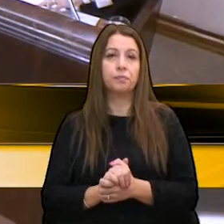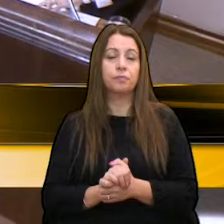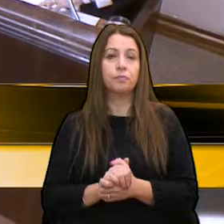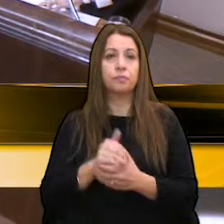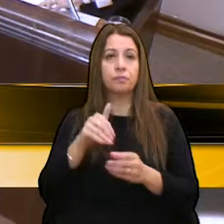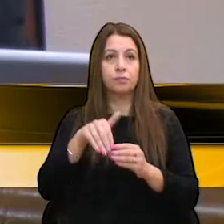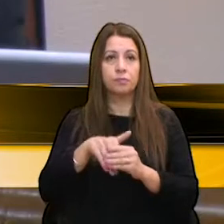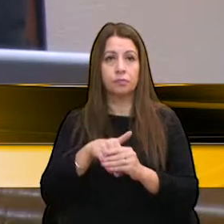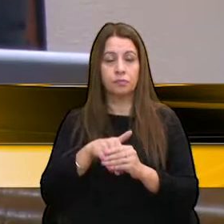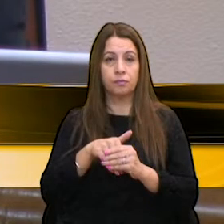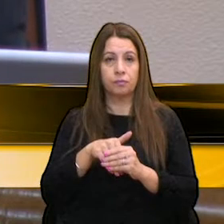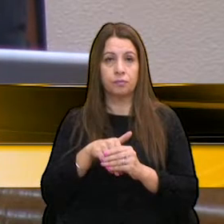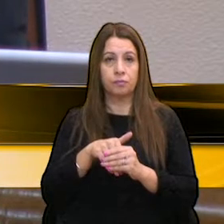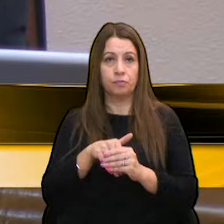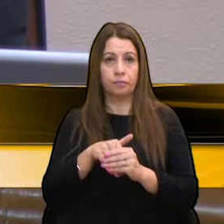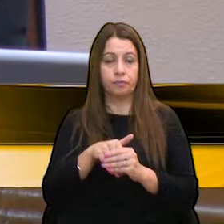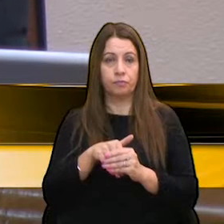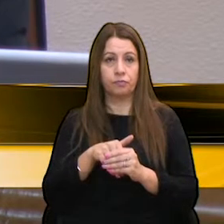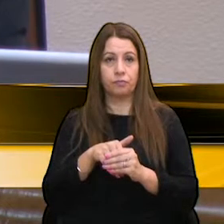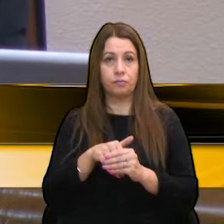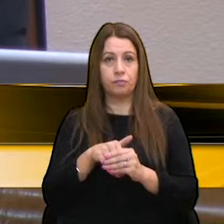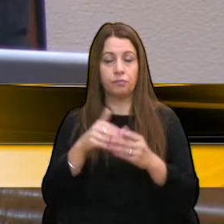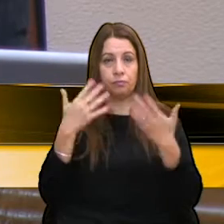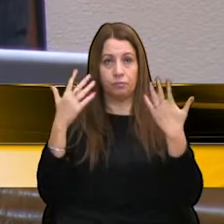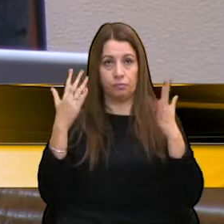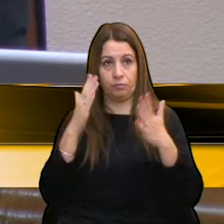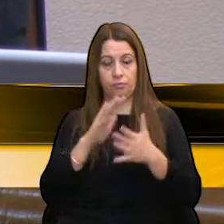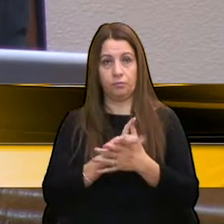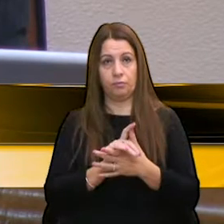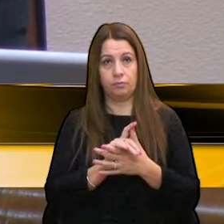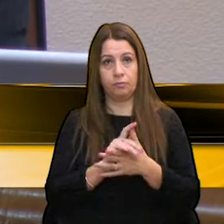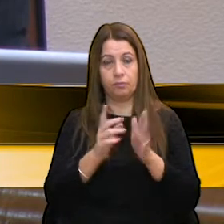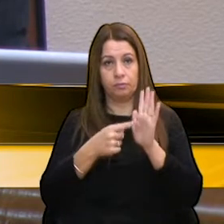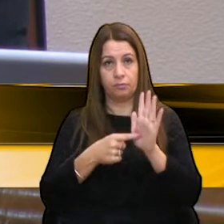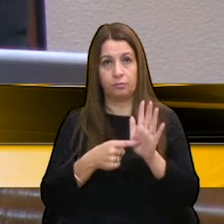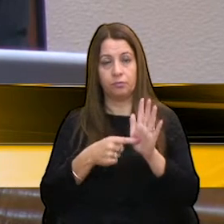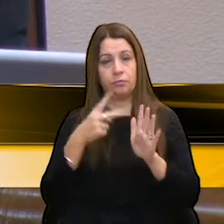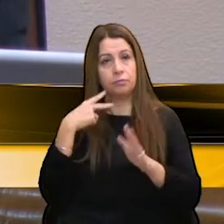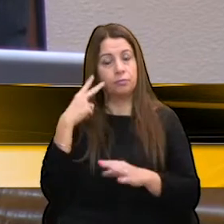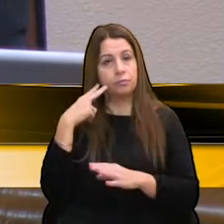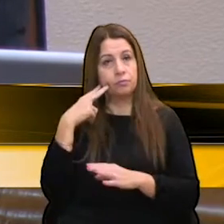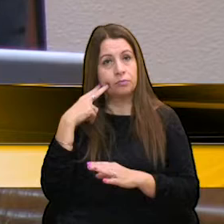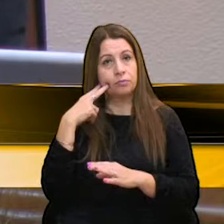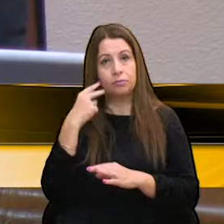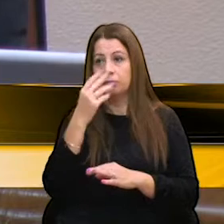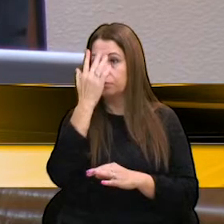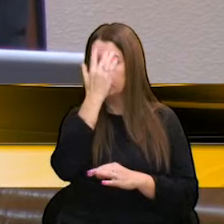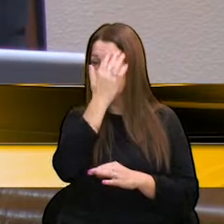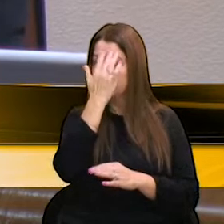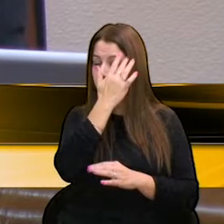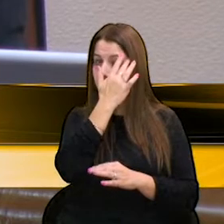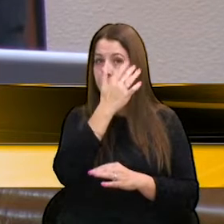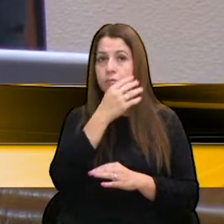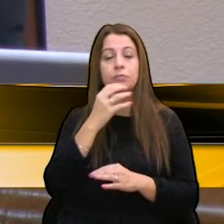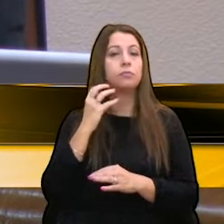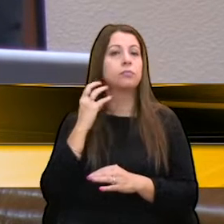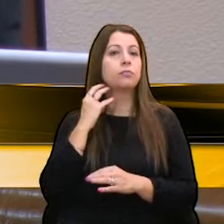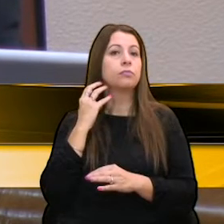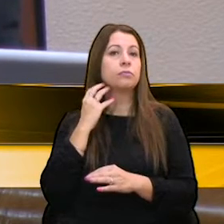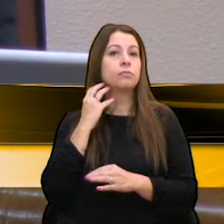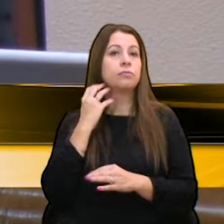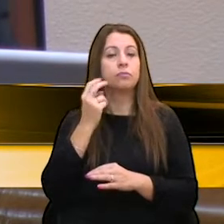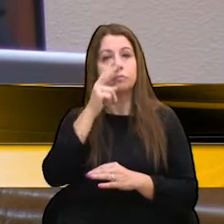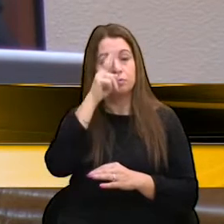Em apreciação, os votos de congratulações apresentados pelos vereadores Adiló de Domênico, Ricardo Daneluz